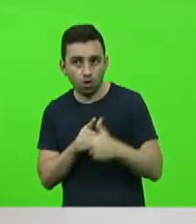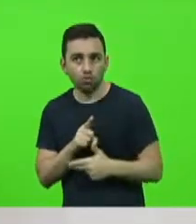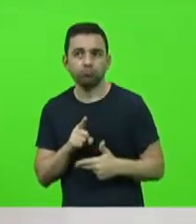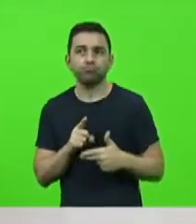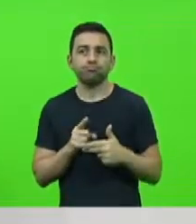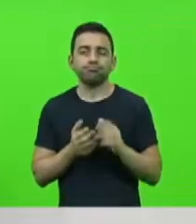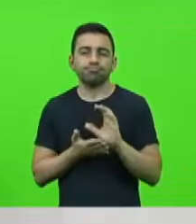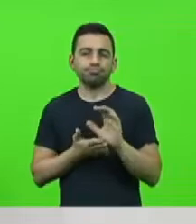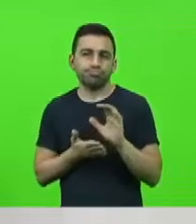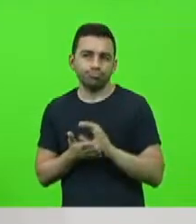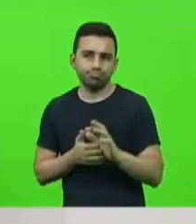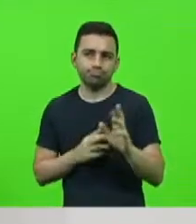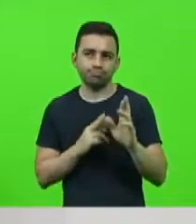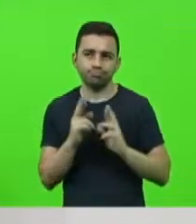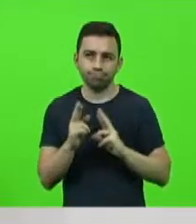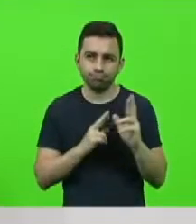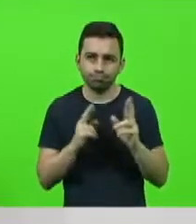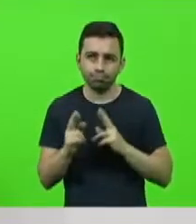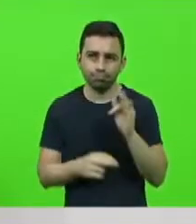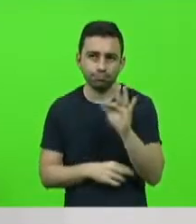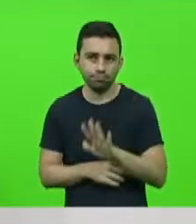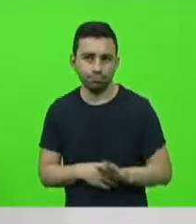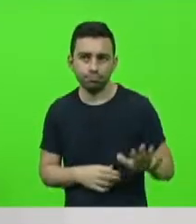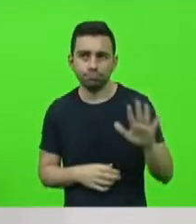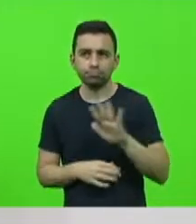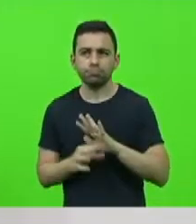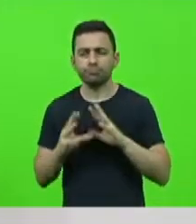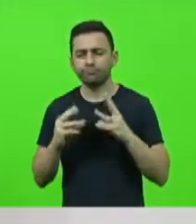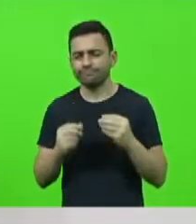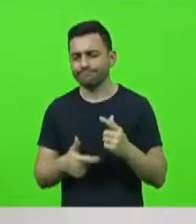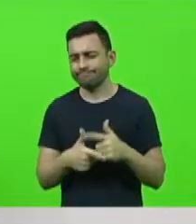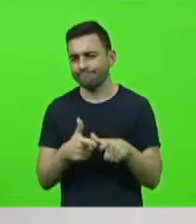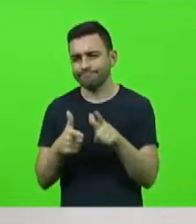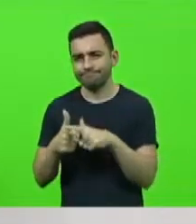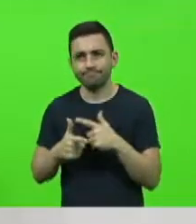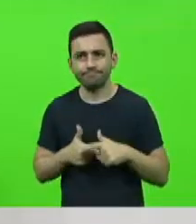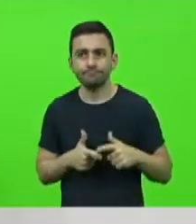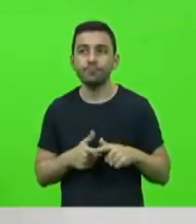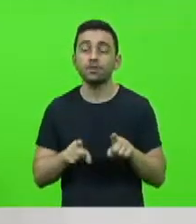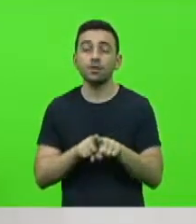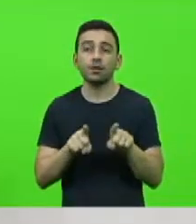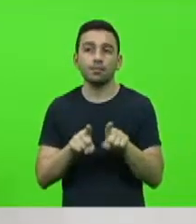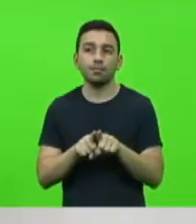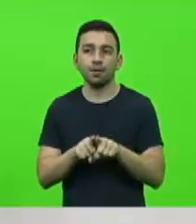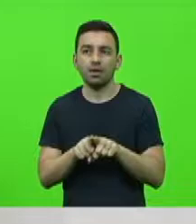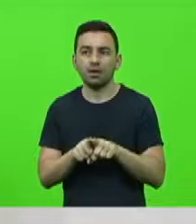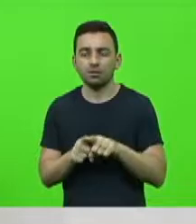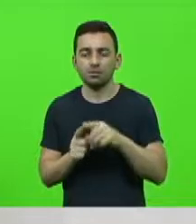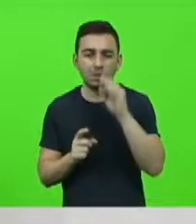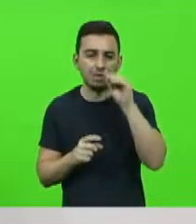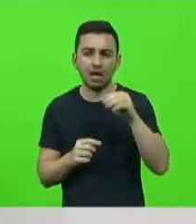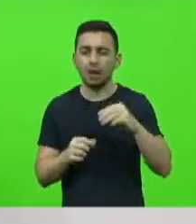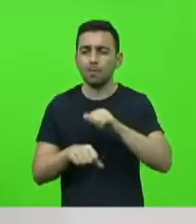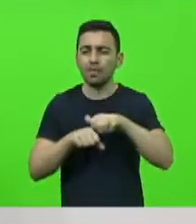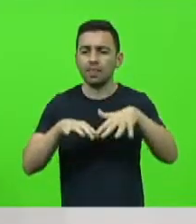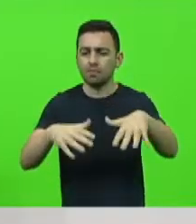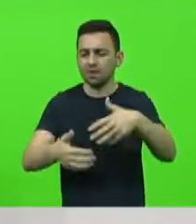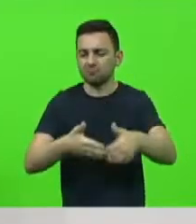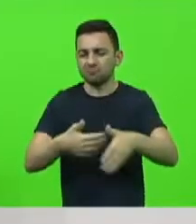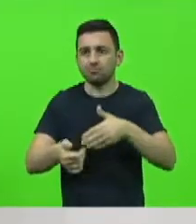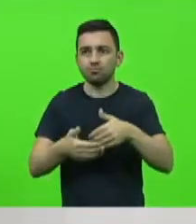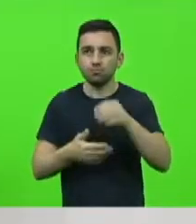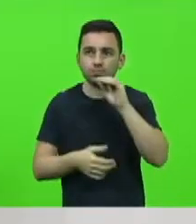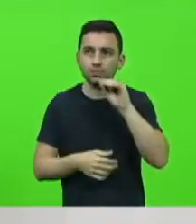nas BRs de Santa Catarina, que estão em situação caótica, e por subestimar a pandemia que matou mais de 600 mil brasileiros